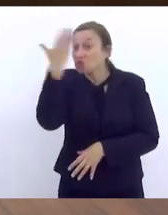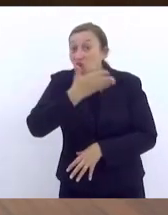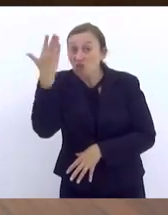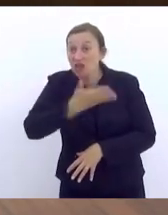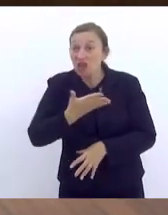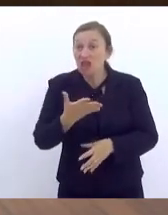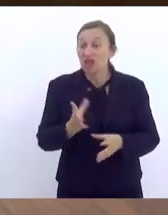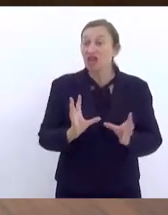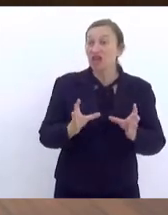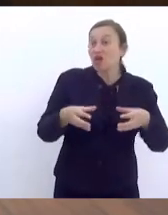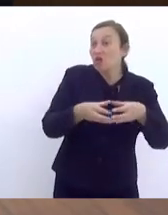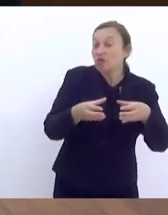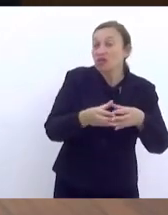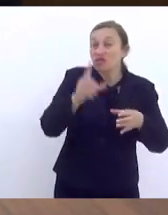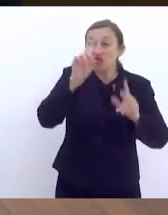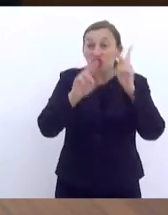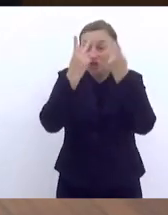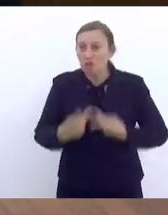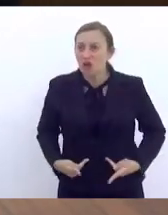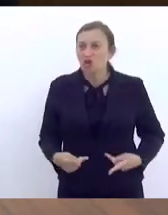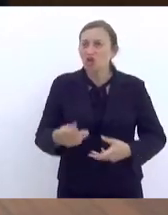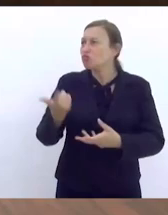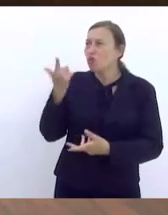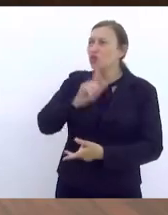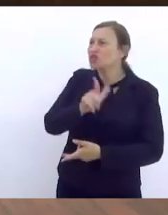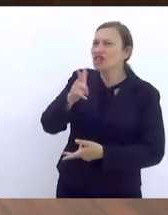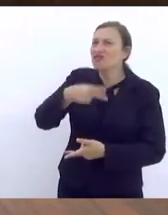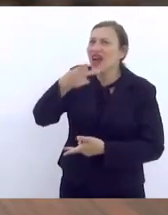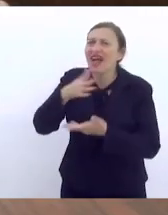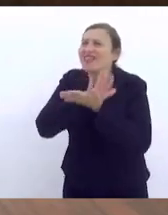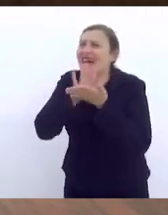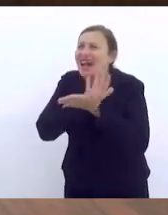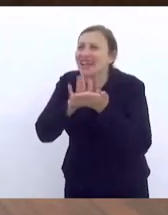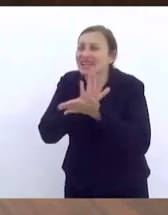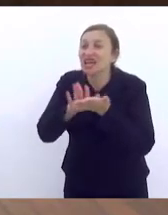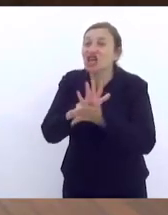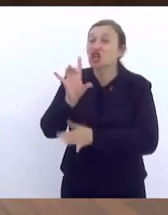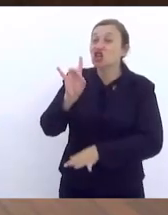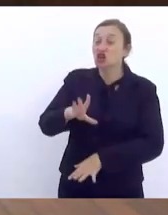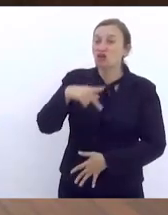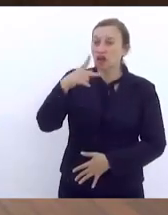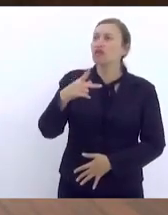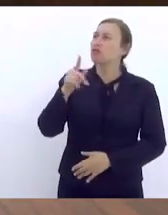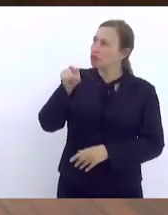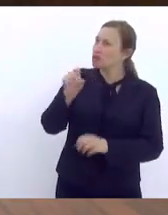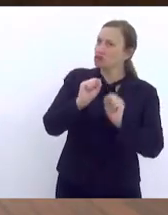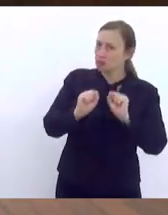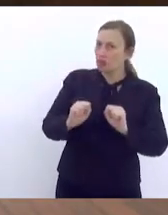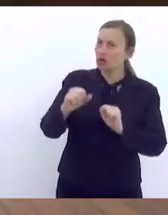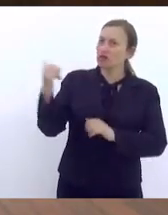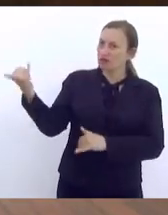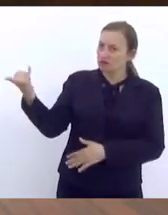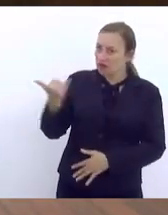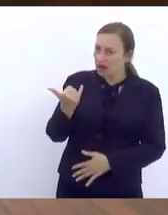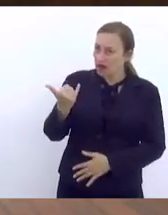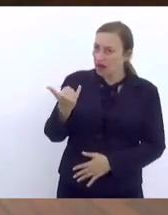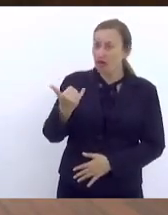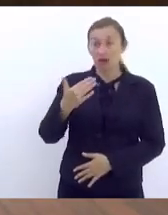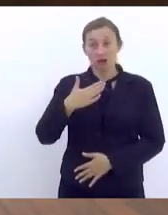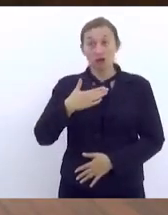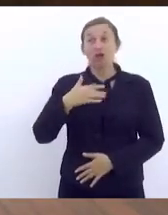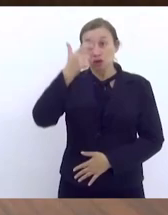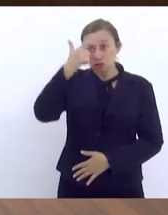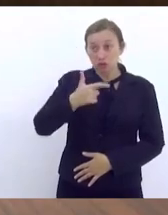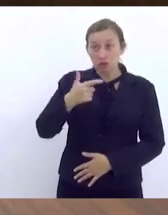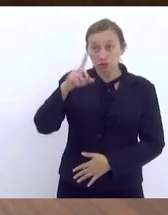cara de direito eu não consegui falar nada eu não consegui falar o que vocês lutam eu não consegui falar nada eu só falei vocês podem falar comigo com a mão no bolso porque